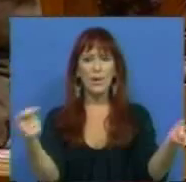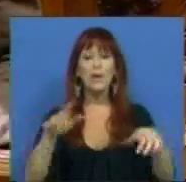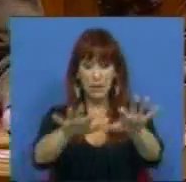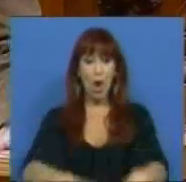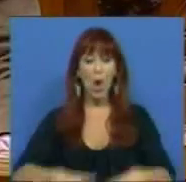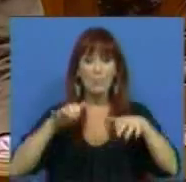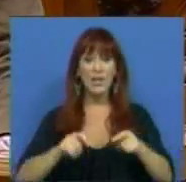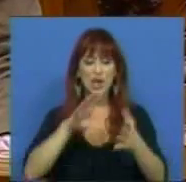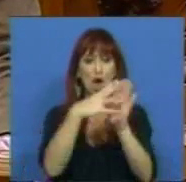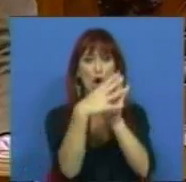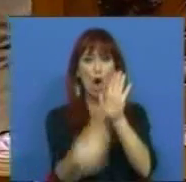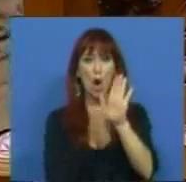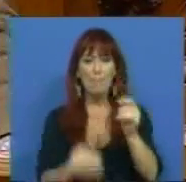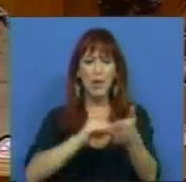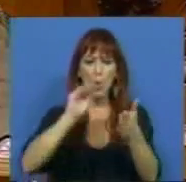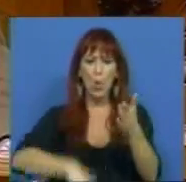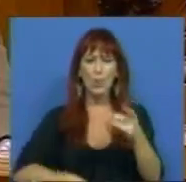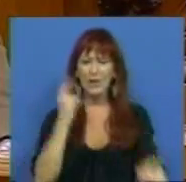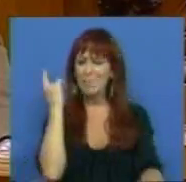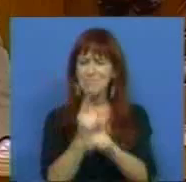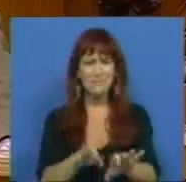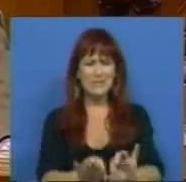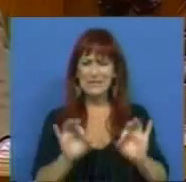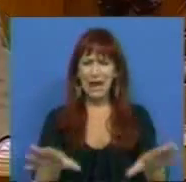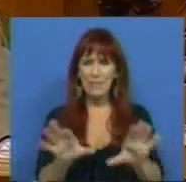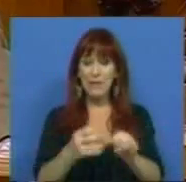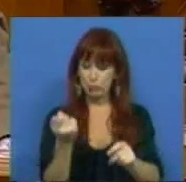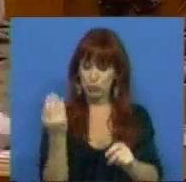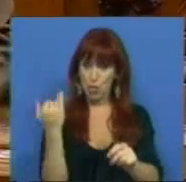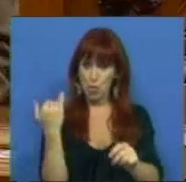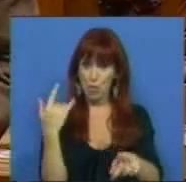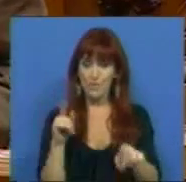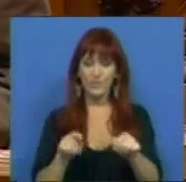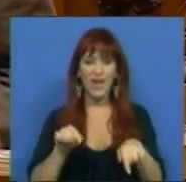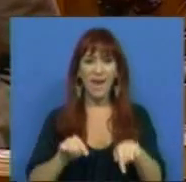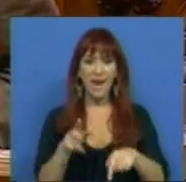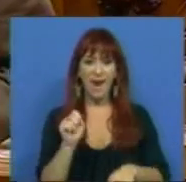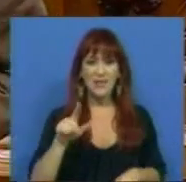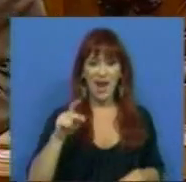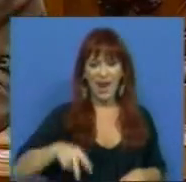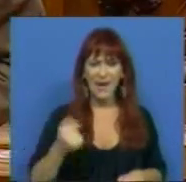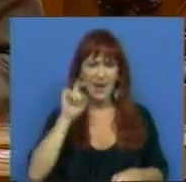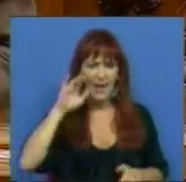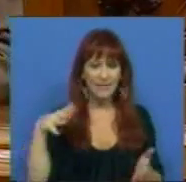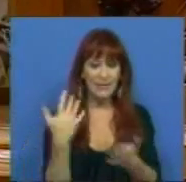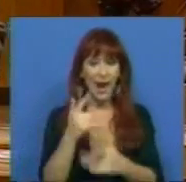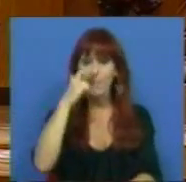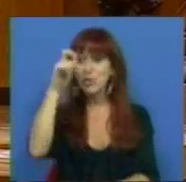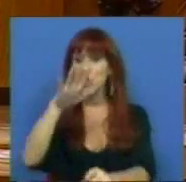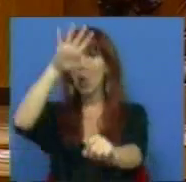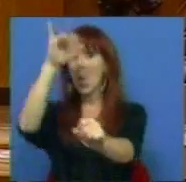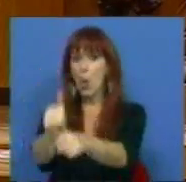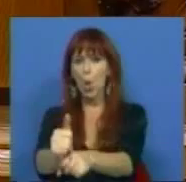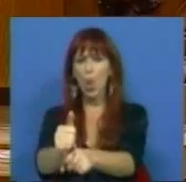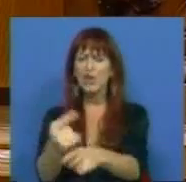ao Parlamento a cópia de um contrato do mesmo tipo, mas mais recente, em que a SLN garante a outra pessoa